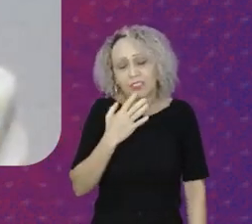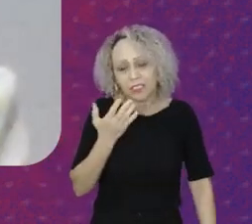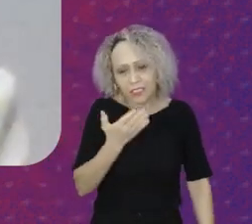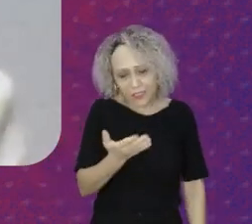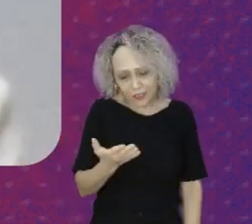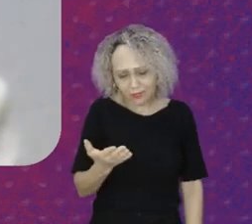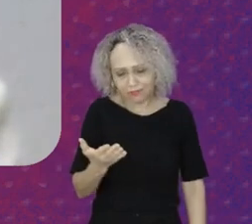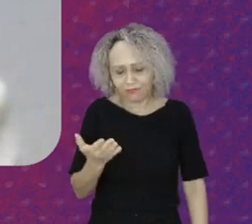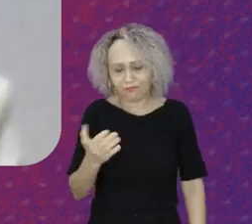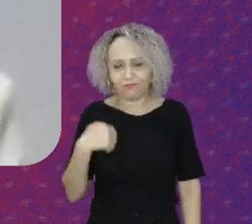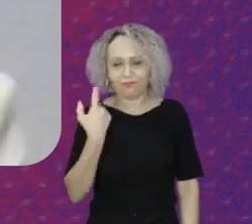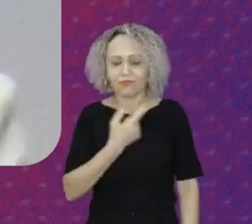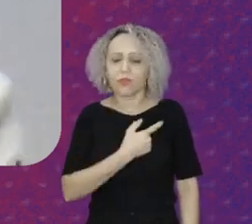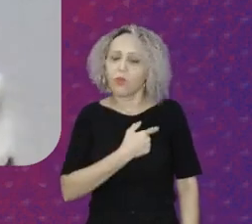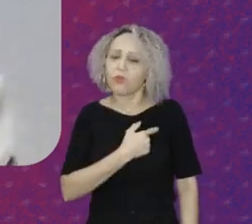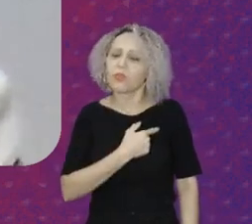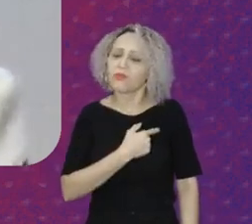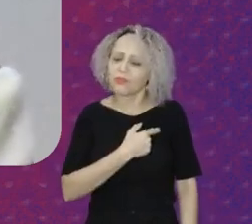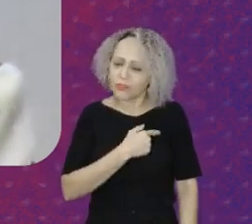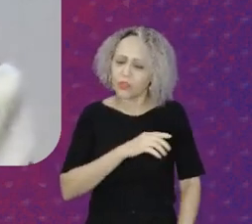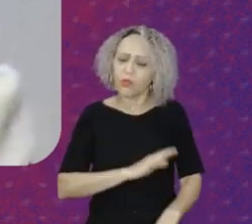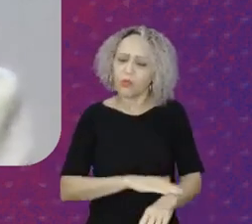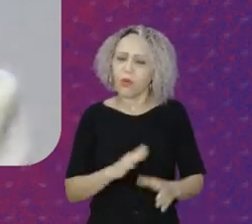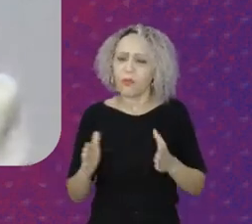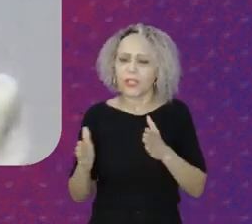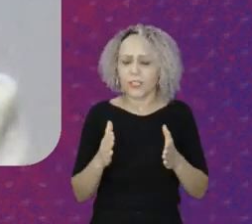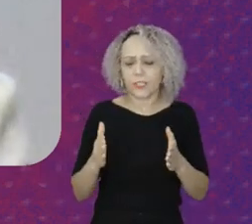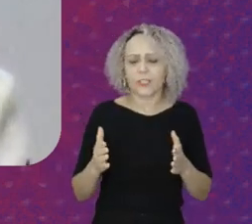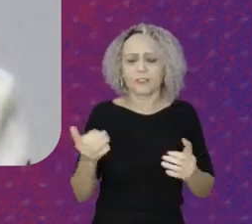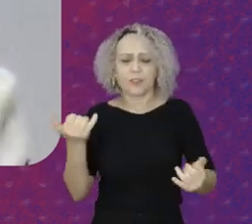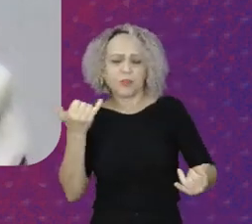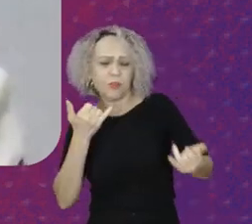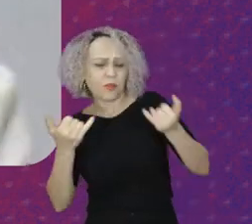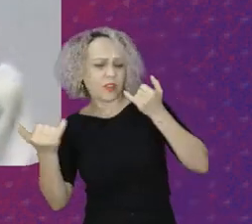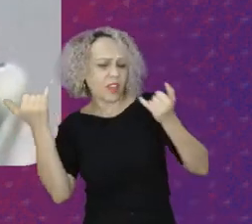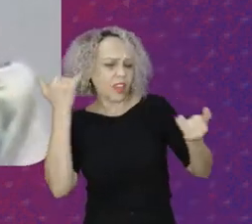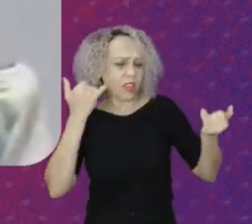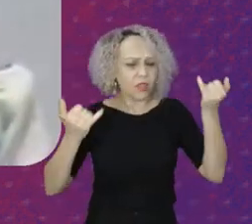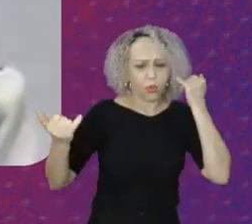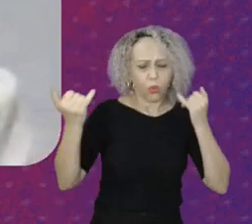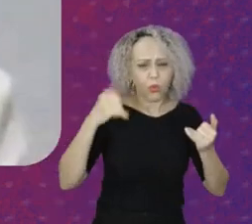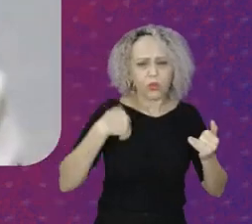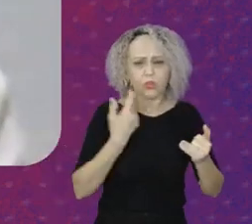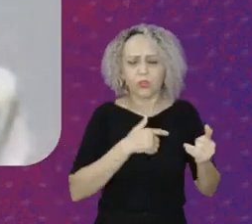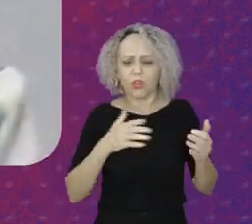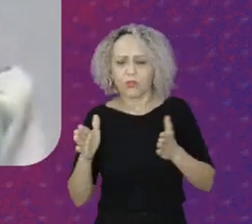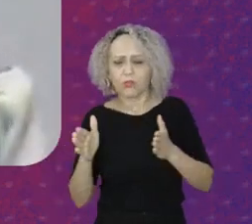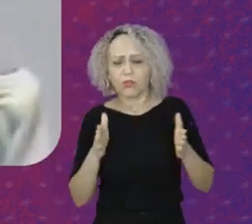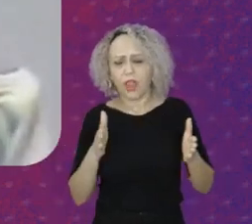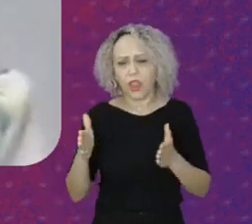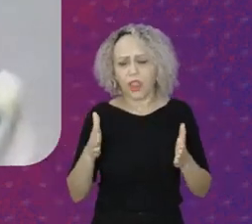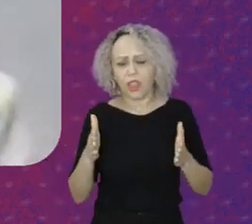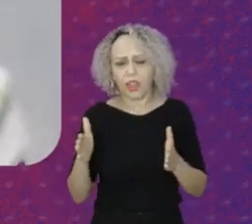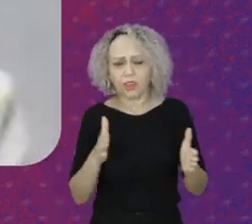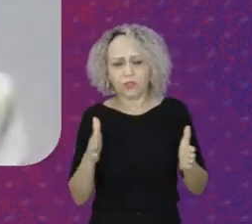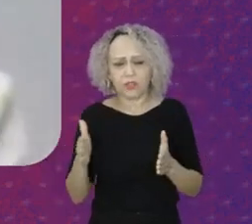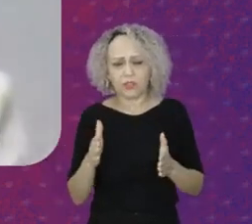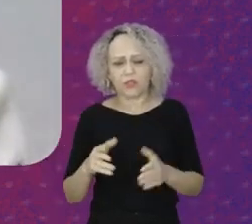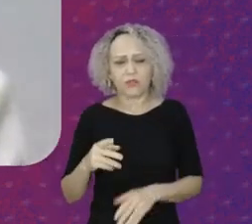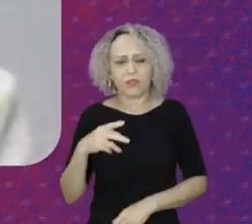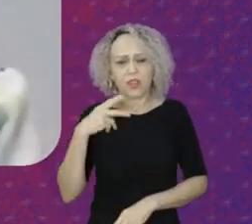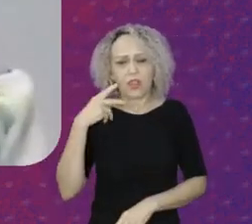muito aprendizado, de muita escuta, assim como o nosso mandato, né? Os nossos mandatos de vereadora em Natal foram, né? E